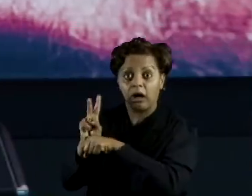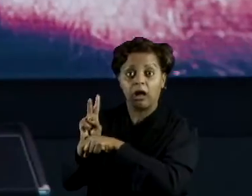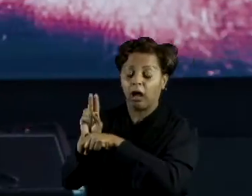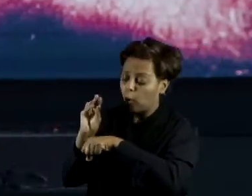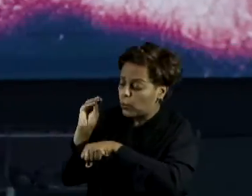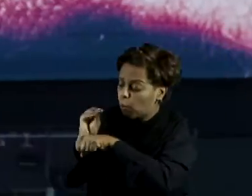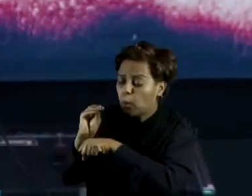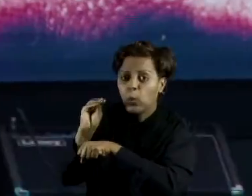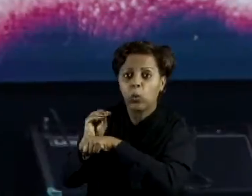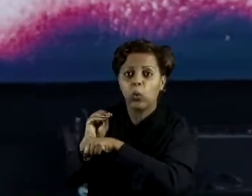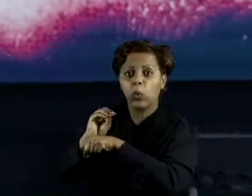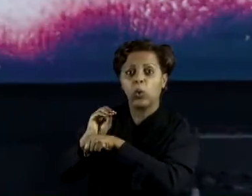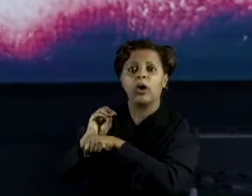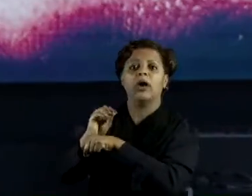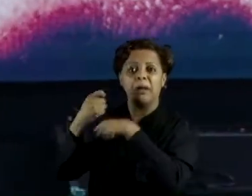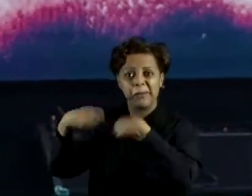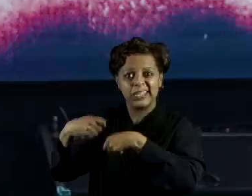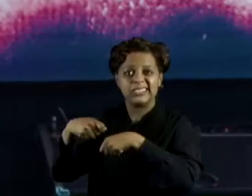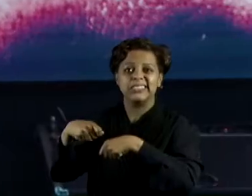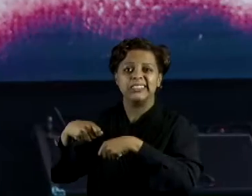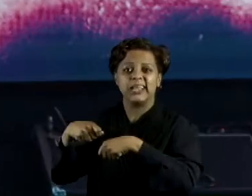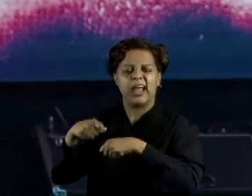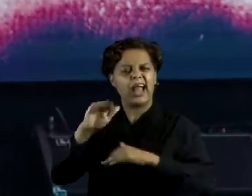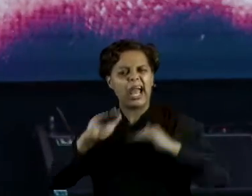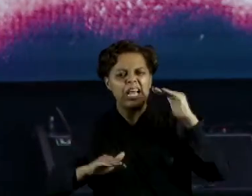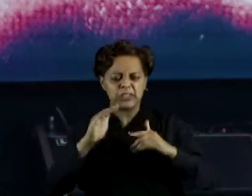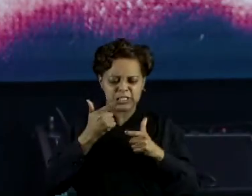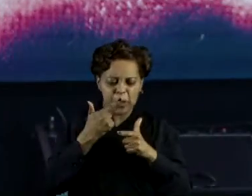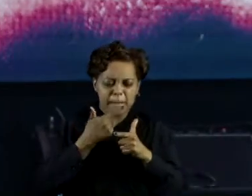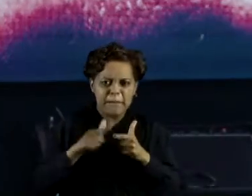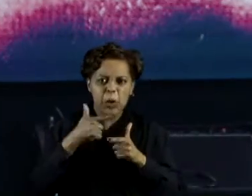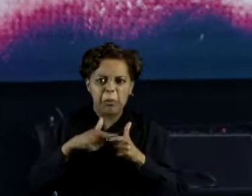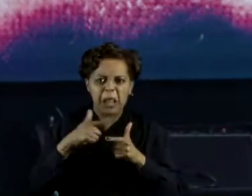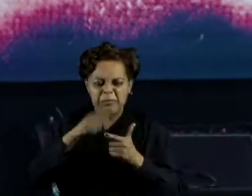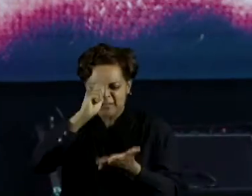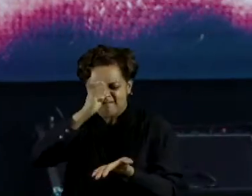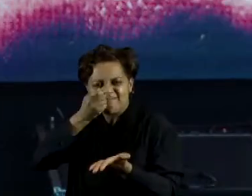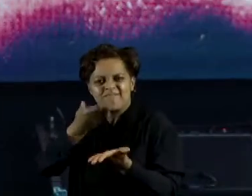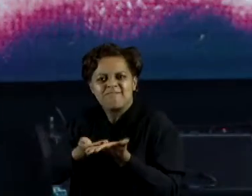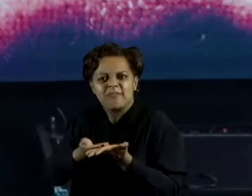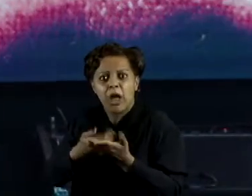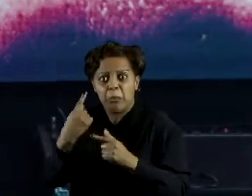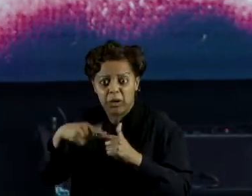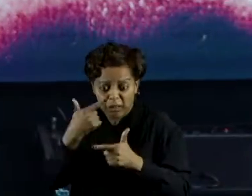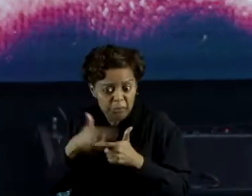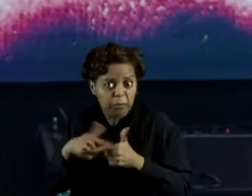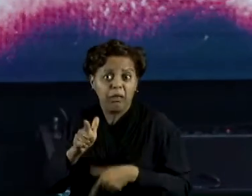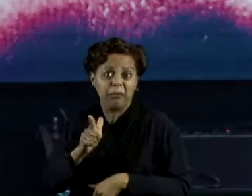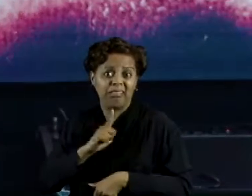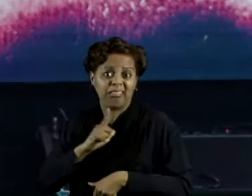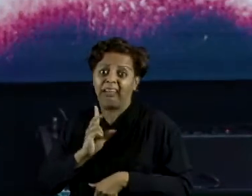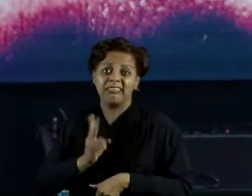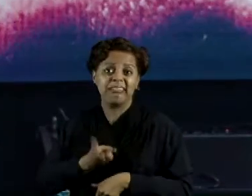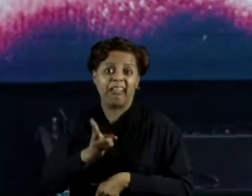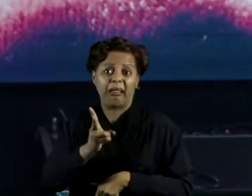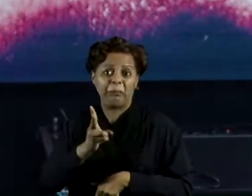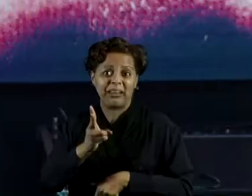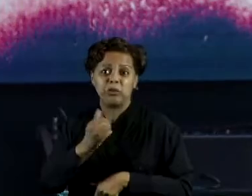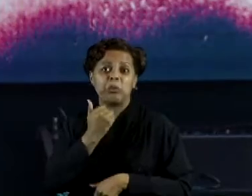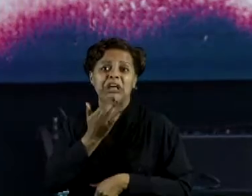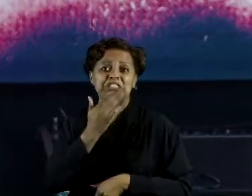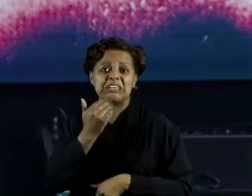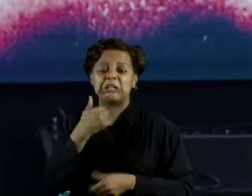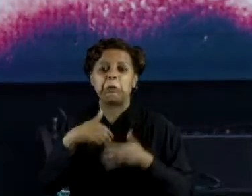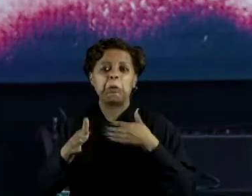decisões. E muitas vezes os problemas só mudam de endereço. E, portanto, a